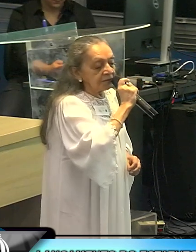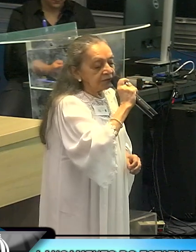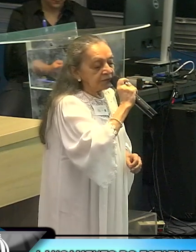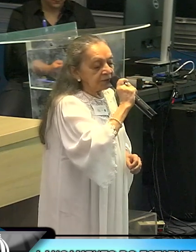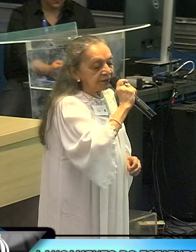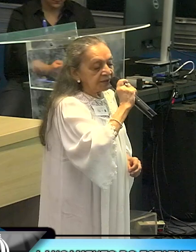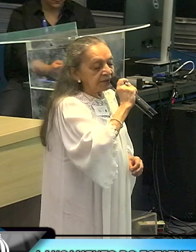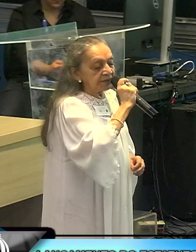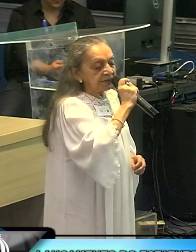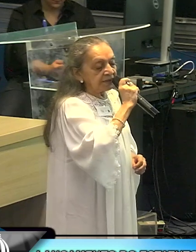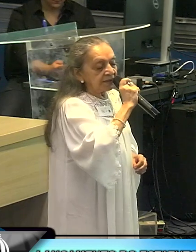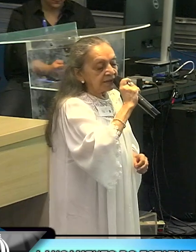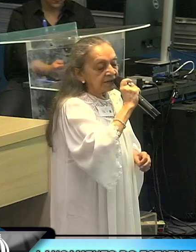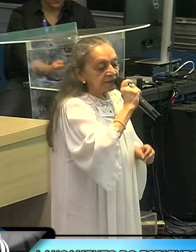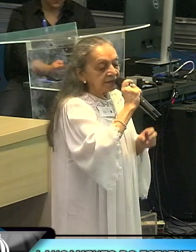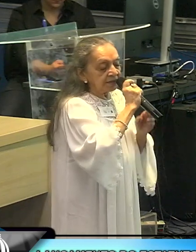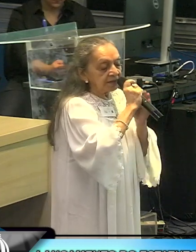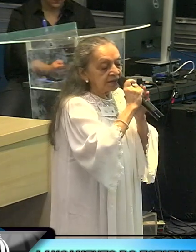caçador de mim.